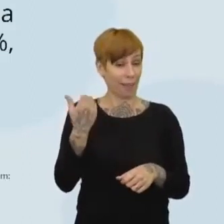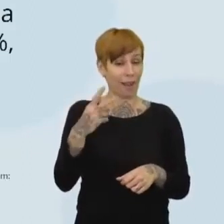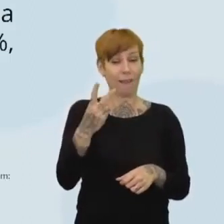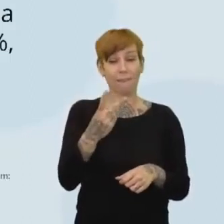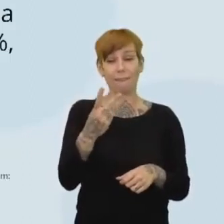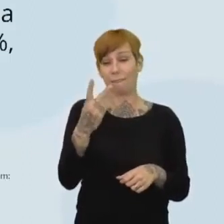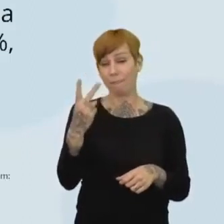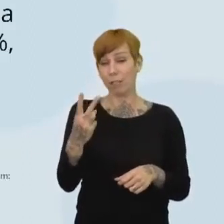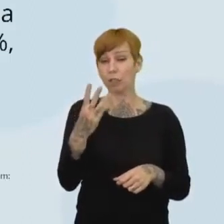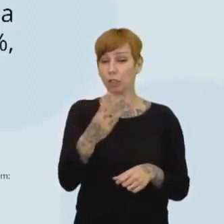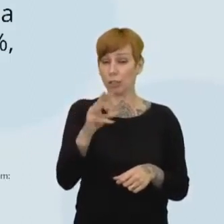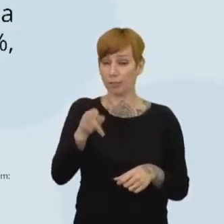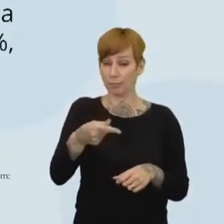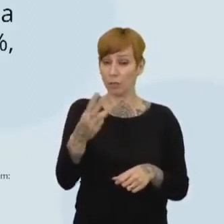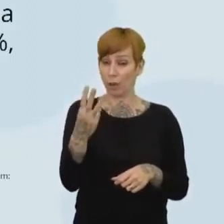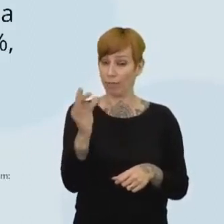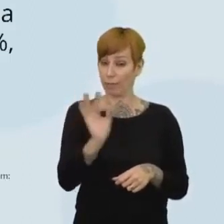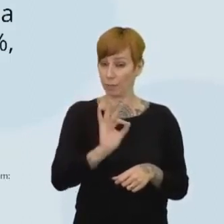23,3 e